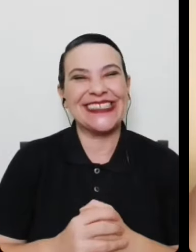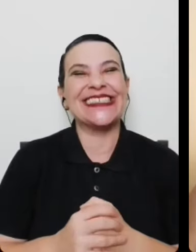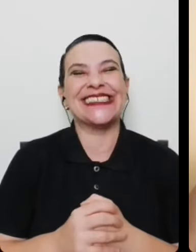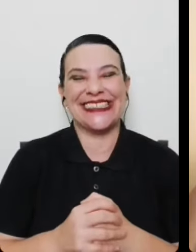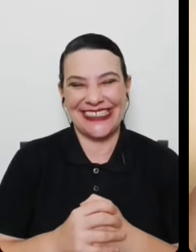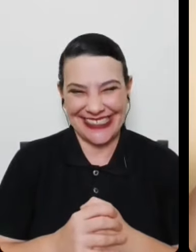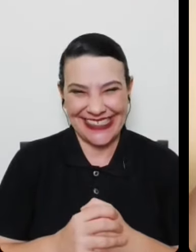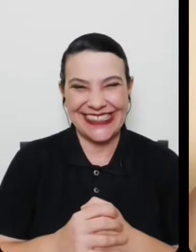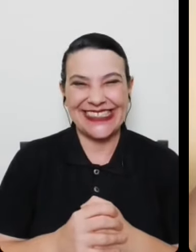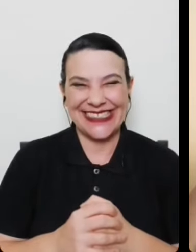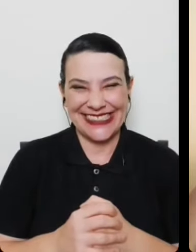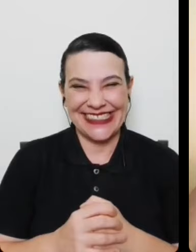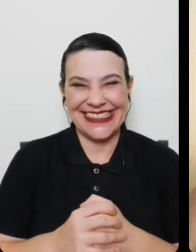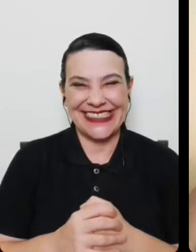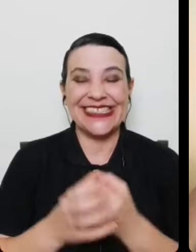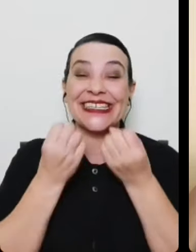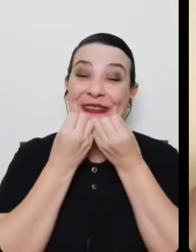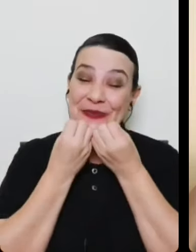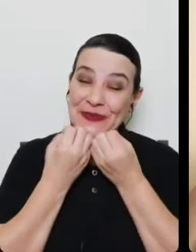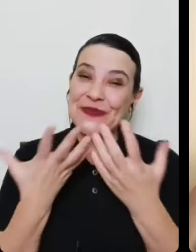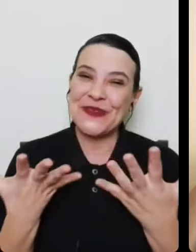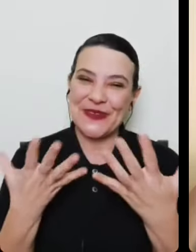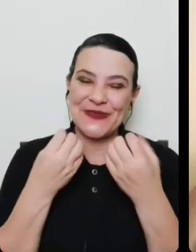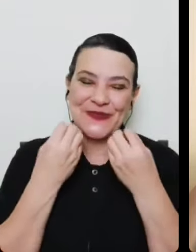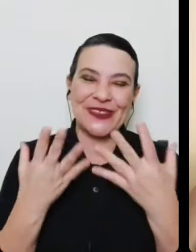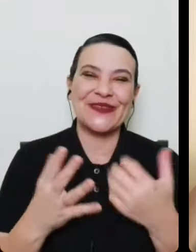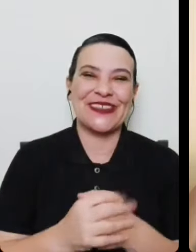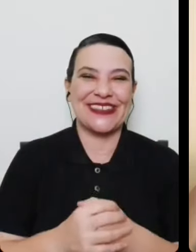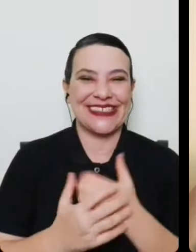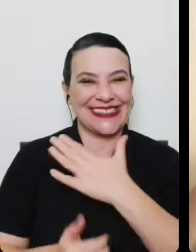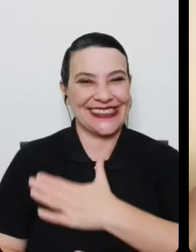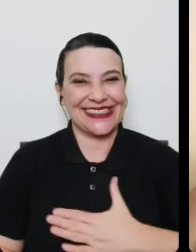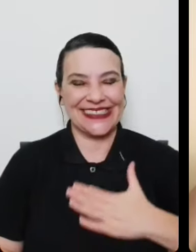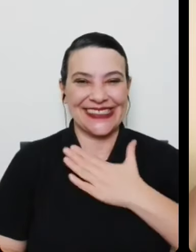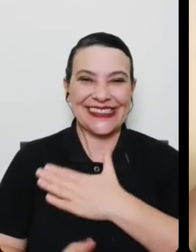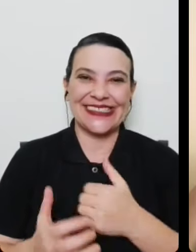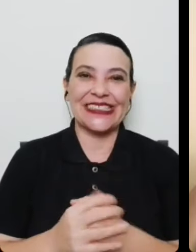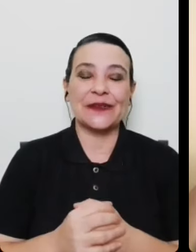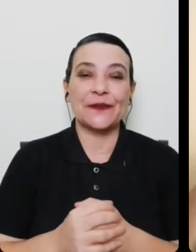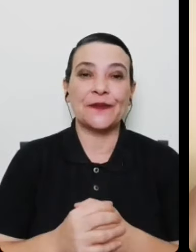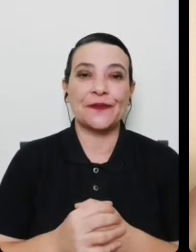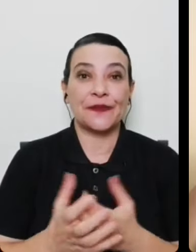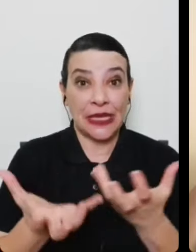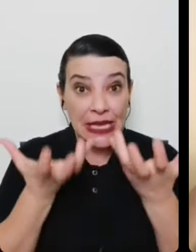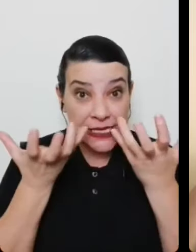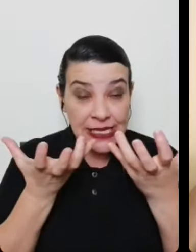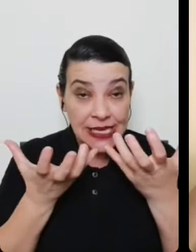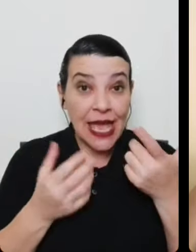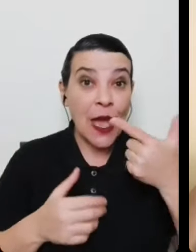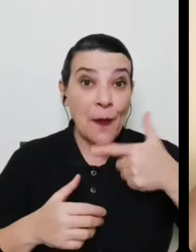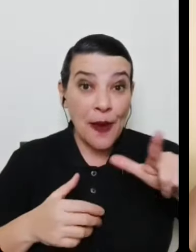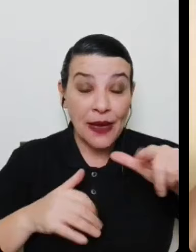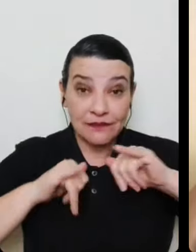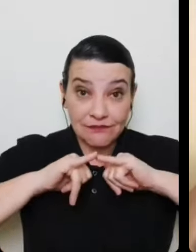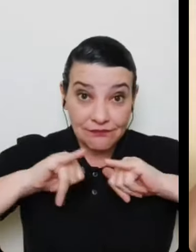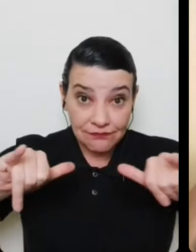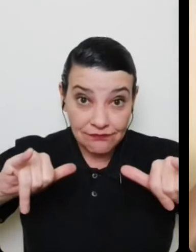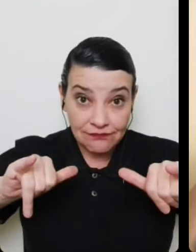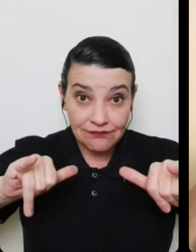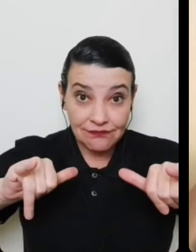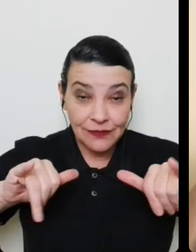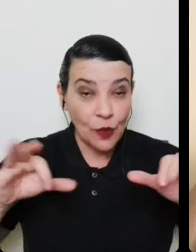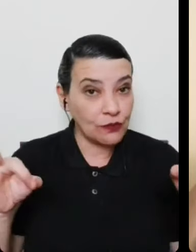não. ótimo. Querida. Tá, foi ótimo, muito bom. Então, você quer dar um outro tchau a mais, Leonardo? Ou